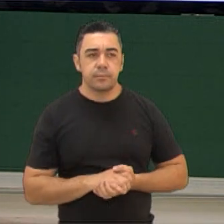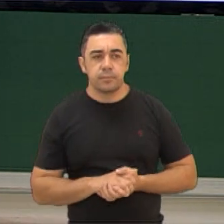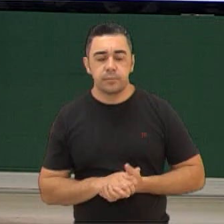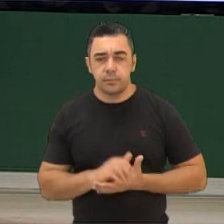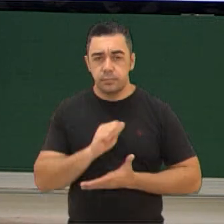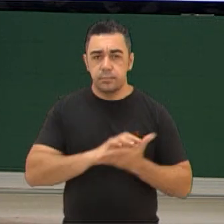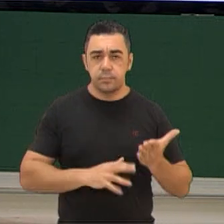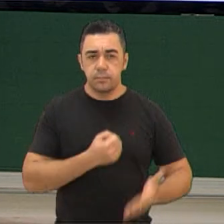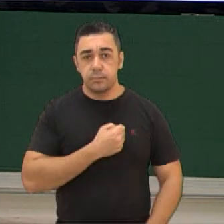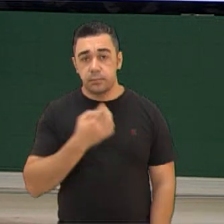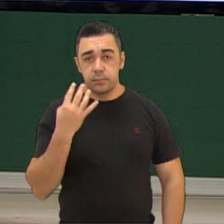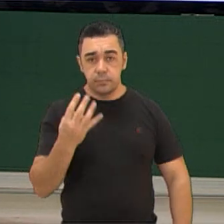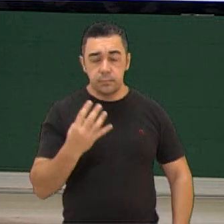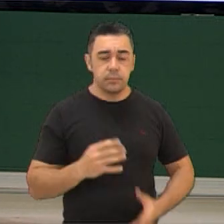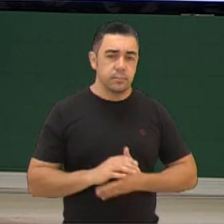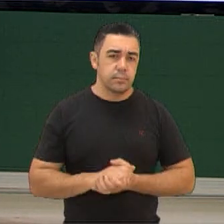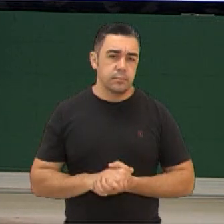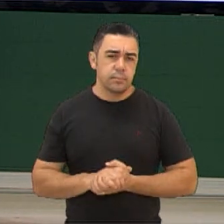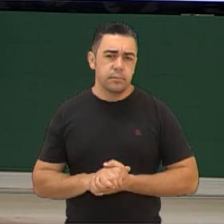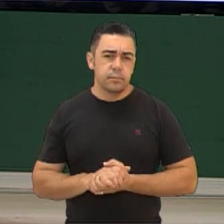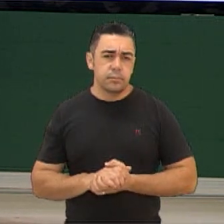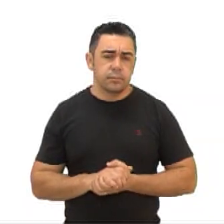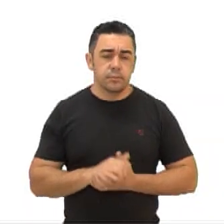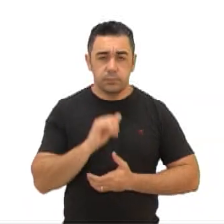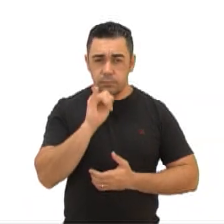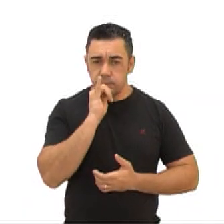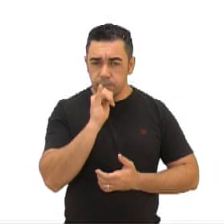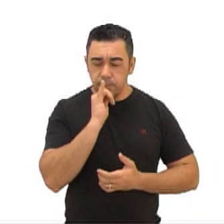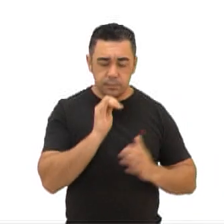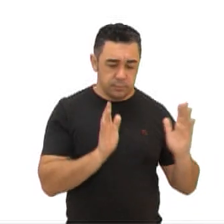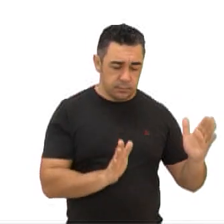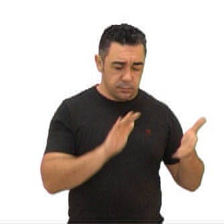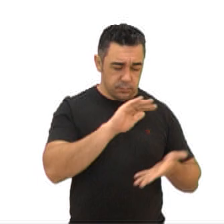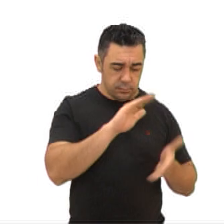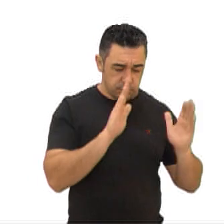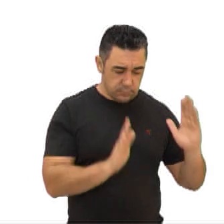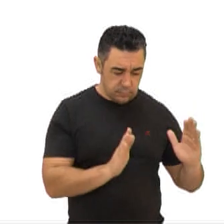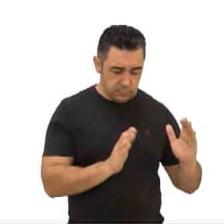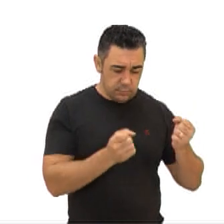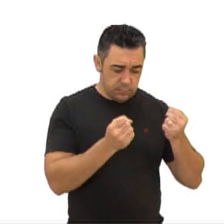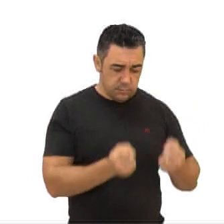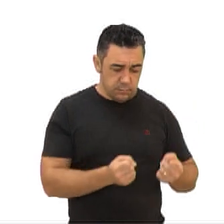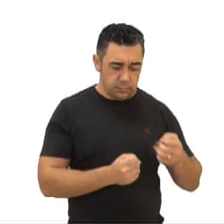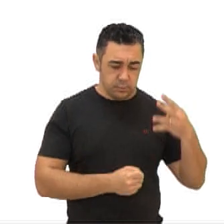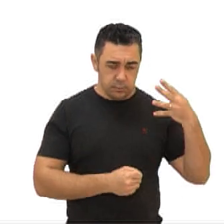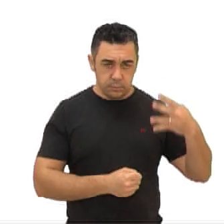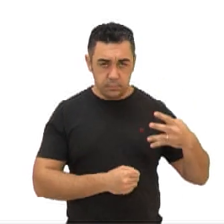No exercício 4, se uma caixa pesa